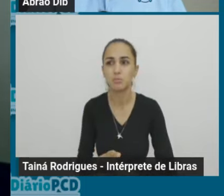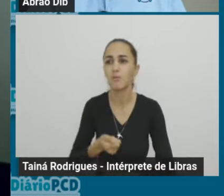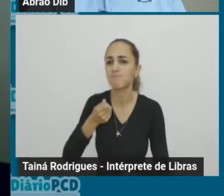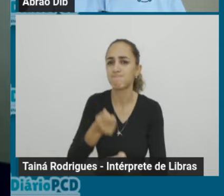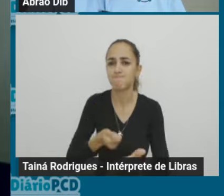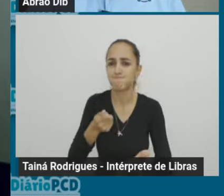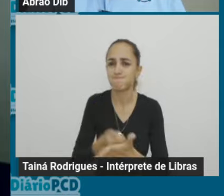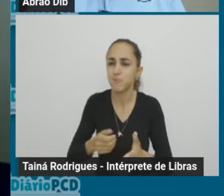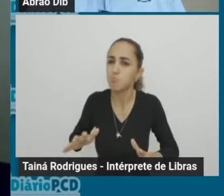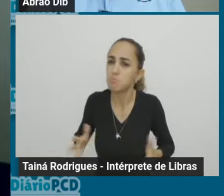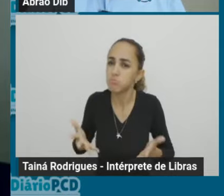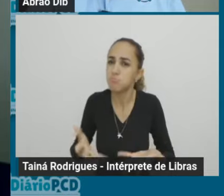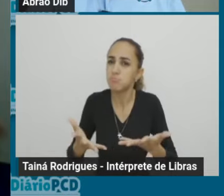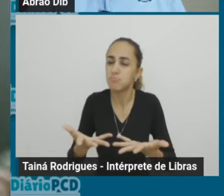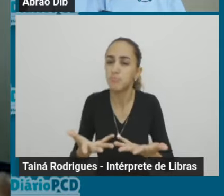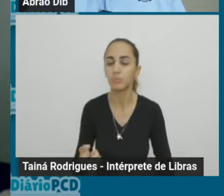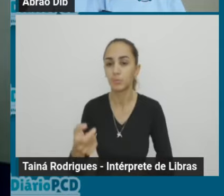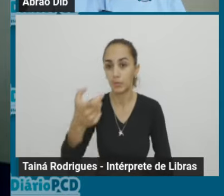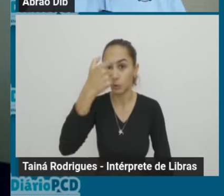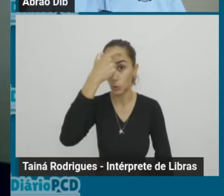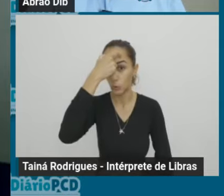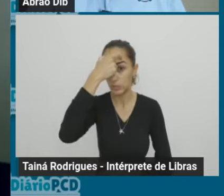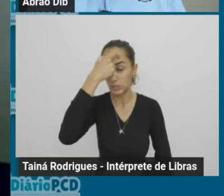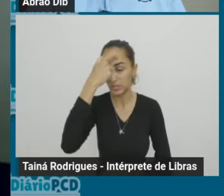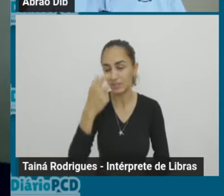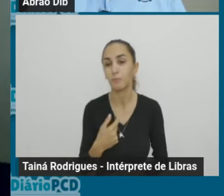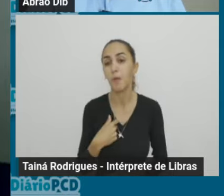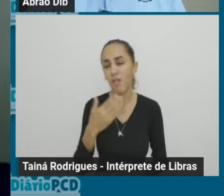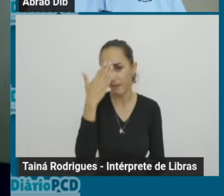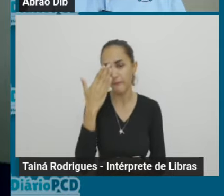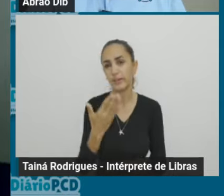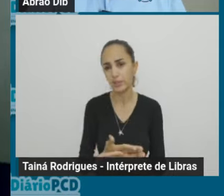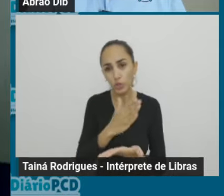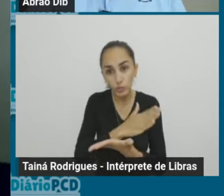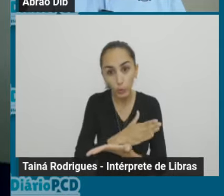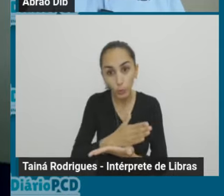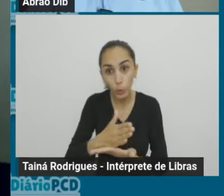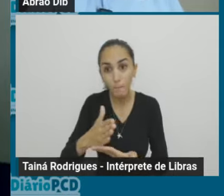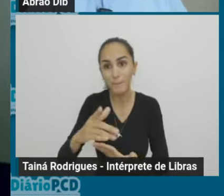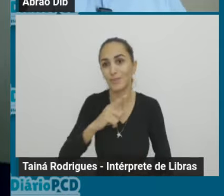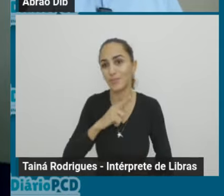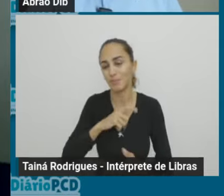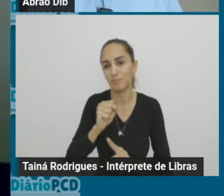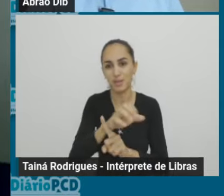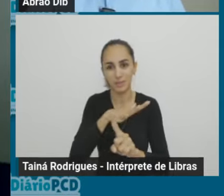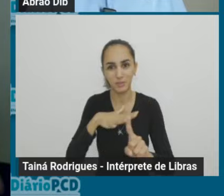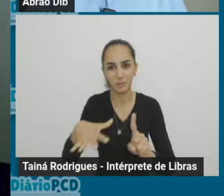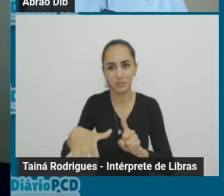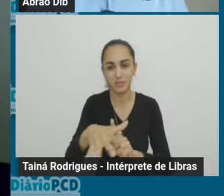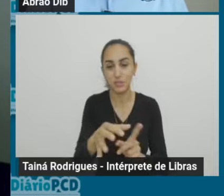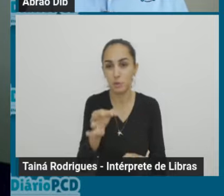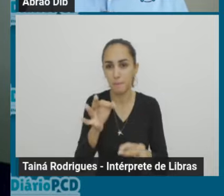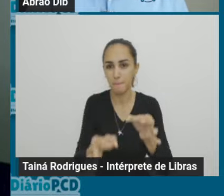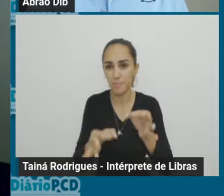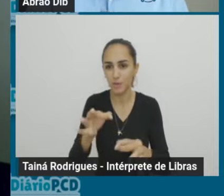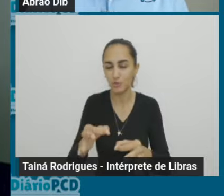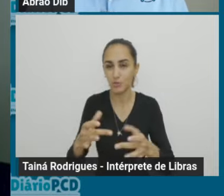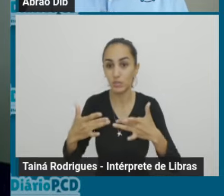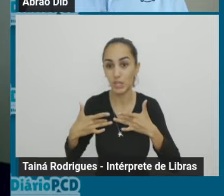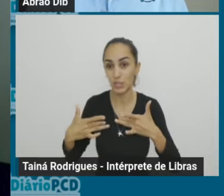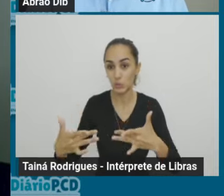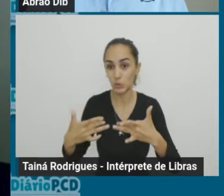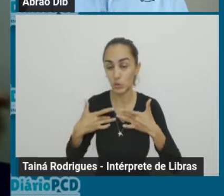engajar conscientização, porque eu acredito que é o primeiro passo para construirmos uma sociedade mais justa, solidária e plural. Tanto que